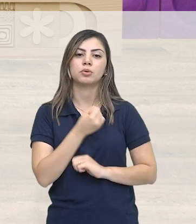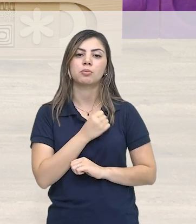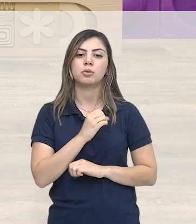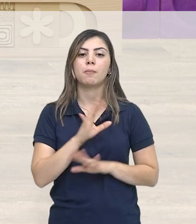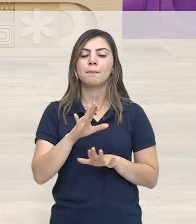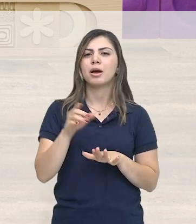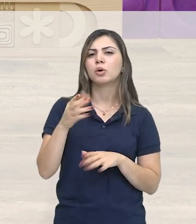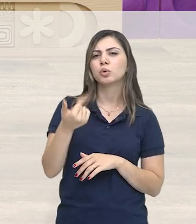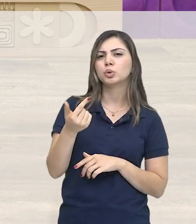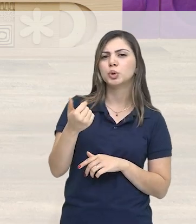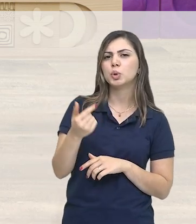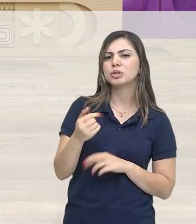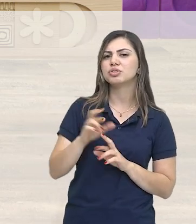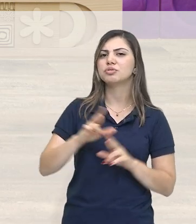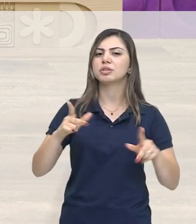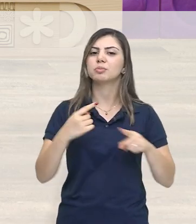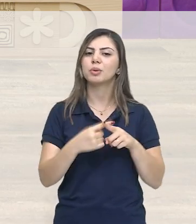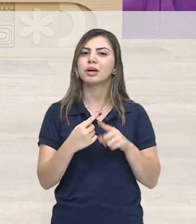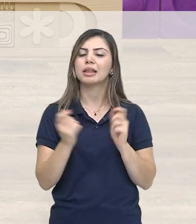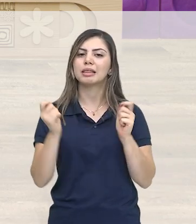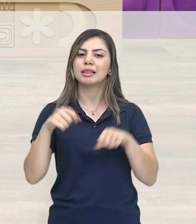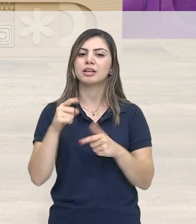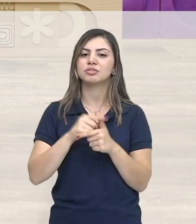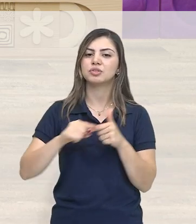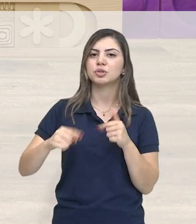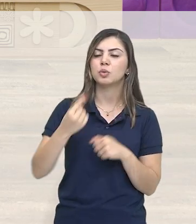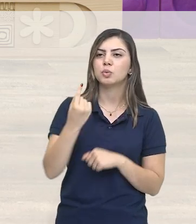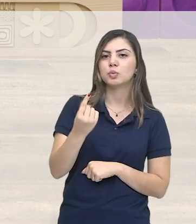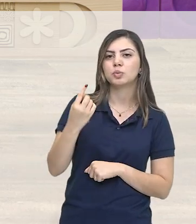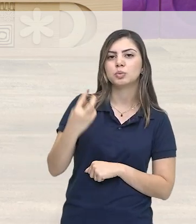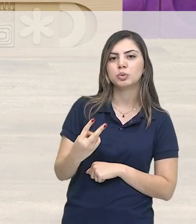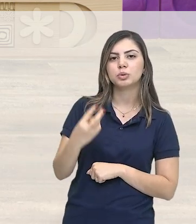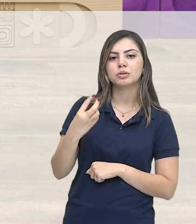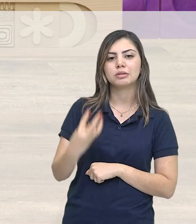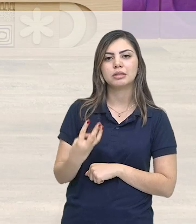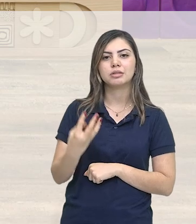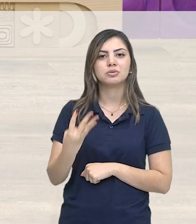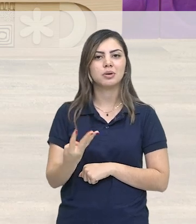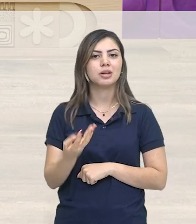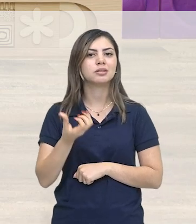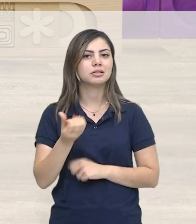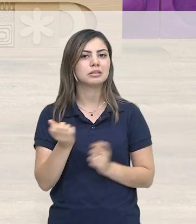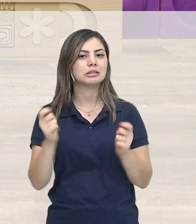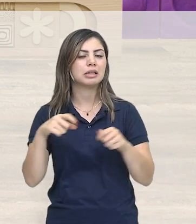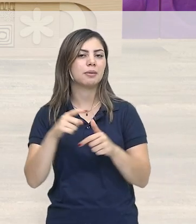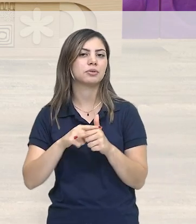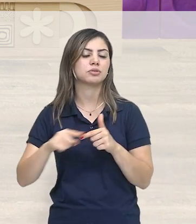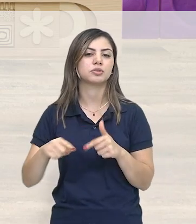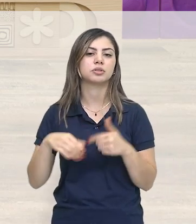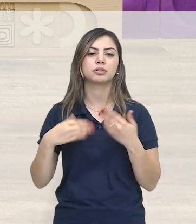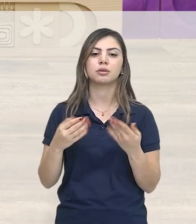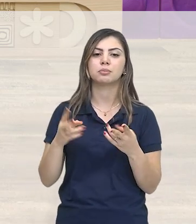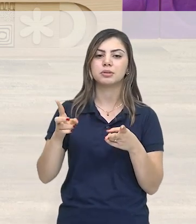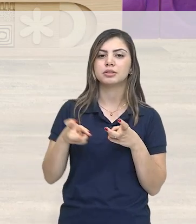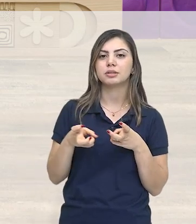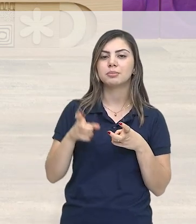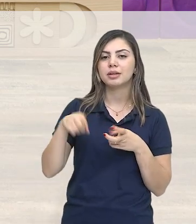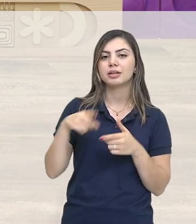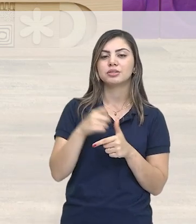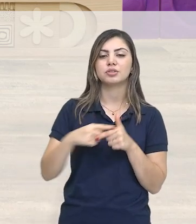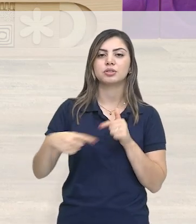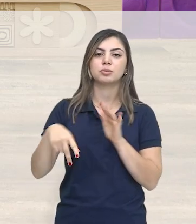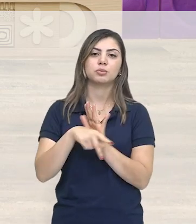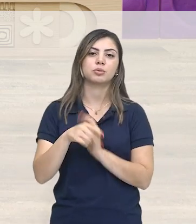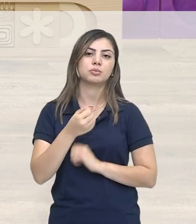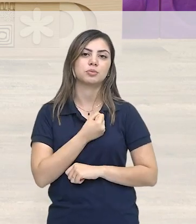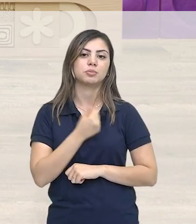1, se divide por 2, por 3, por 4, por 6 também. Então, esses são os divisores do